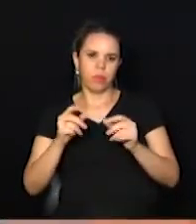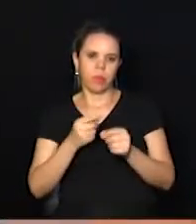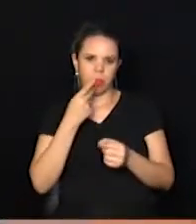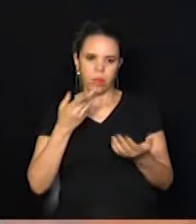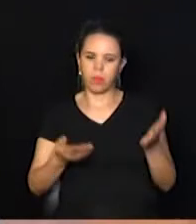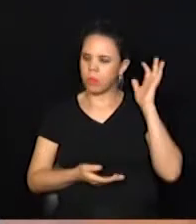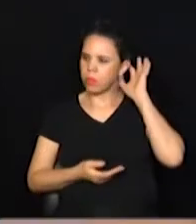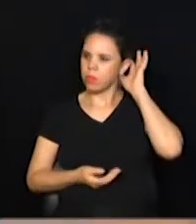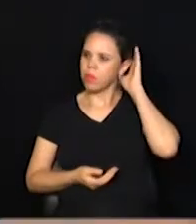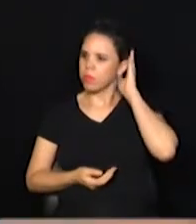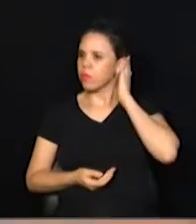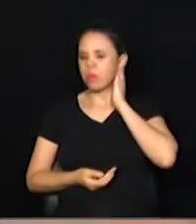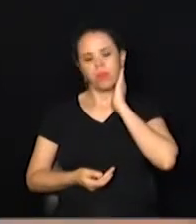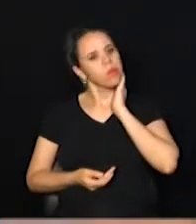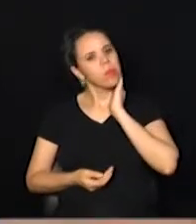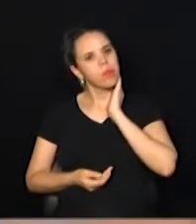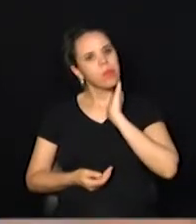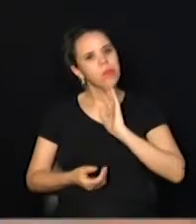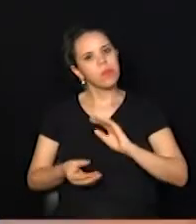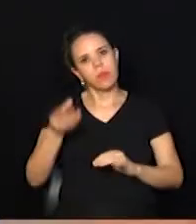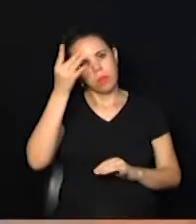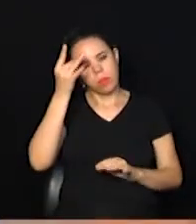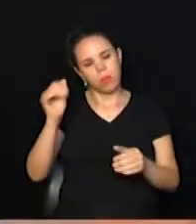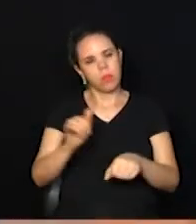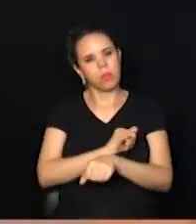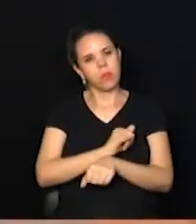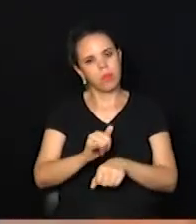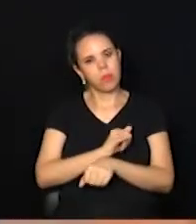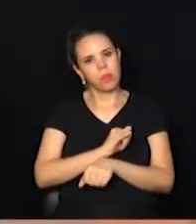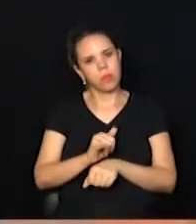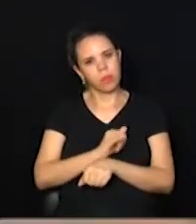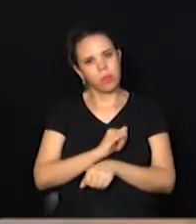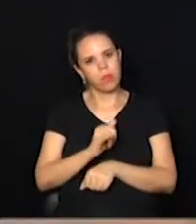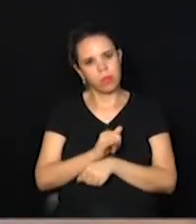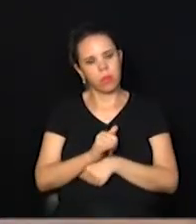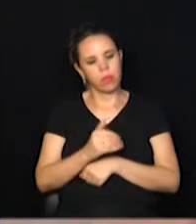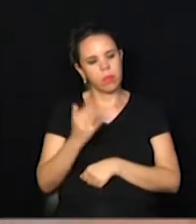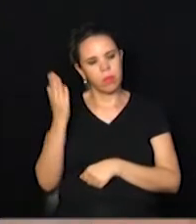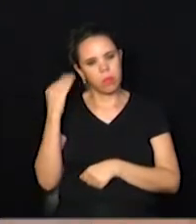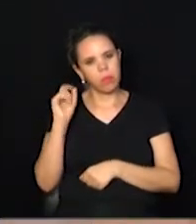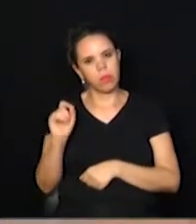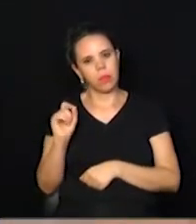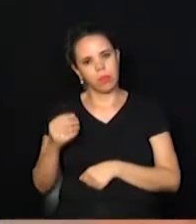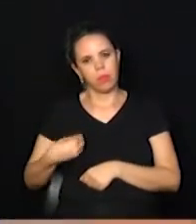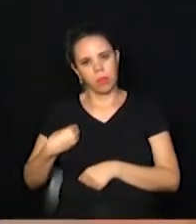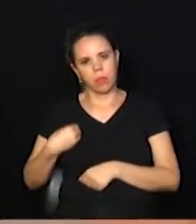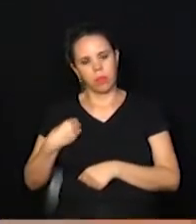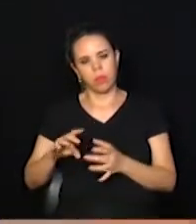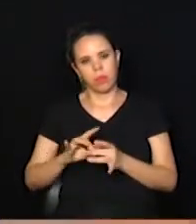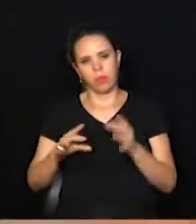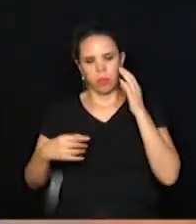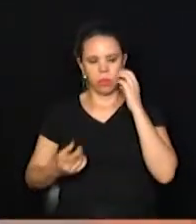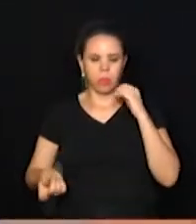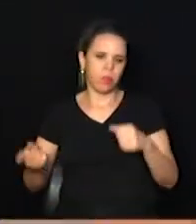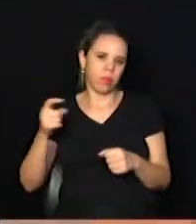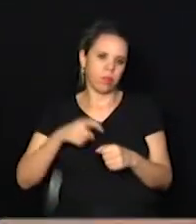aqui, né? Esse é o legado estratégico que eu entendo que a vida pode permitir que a gente